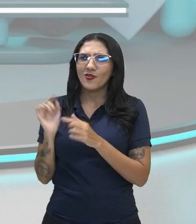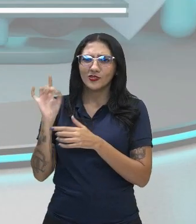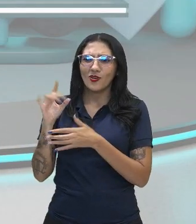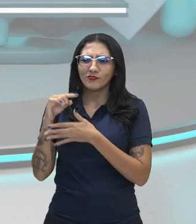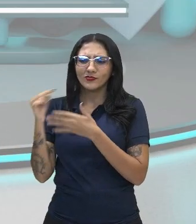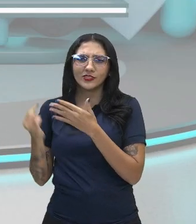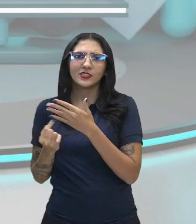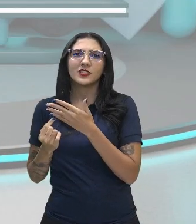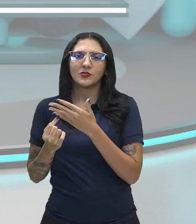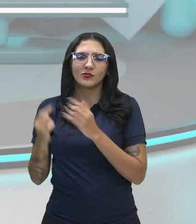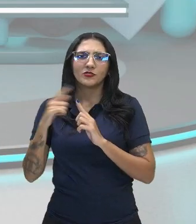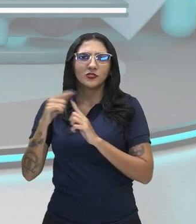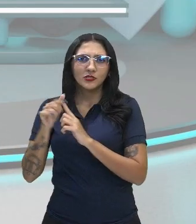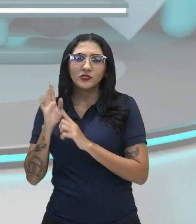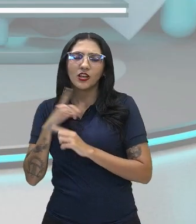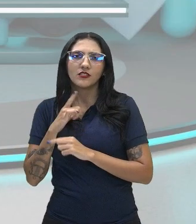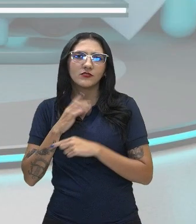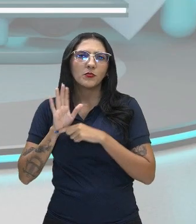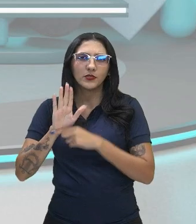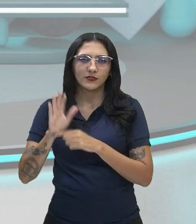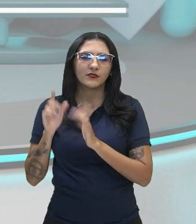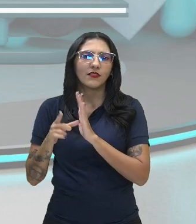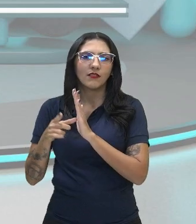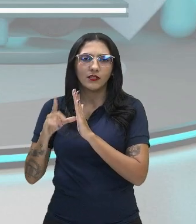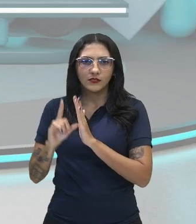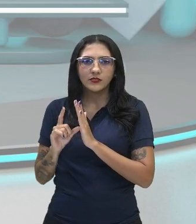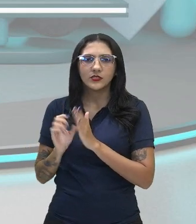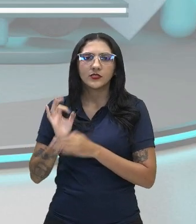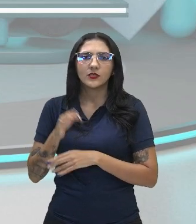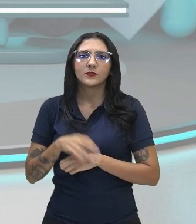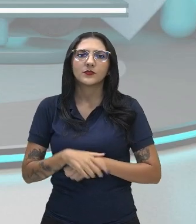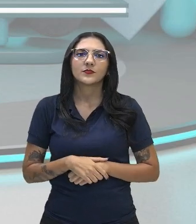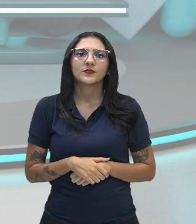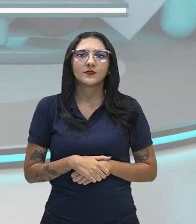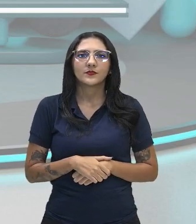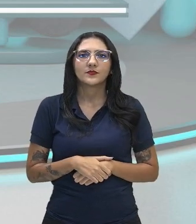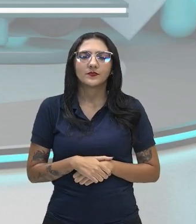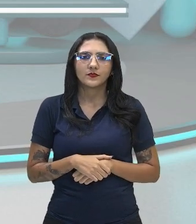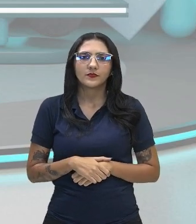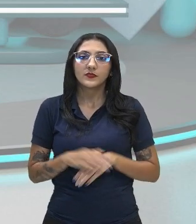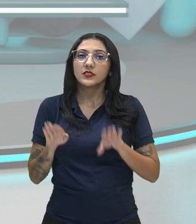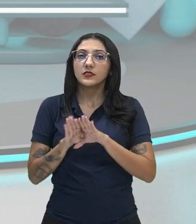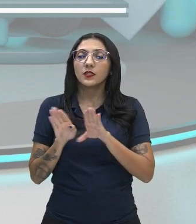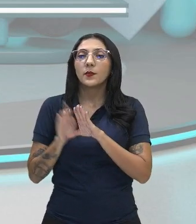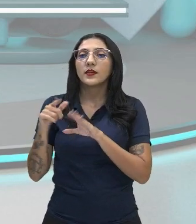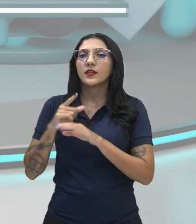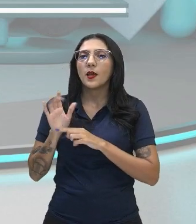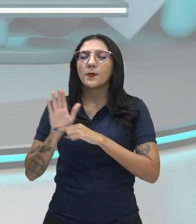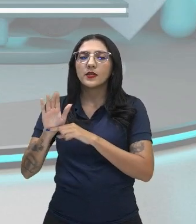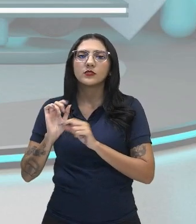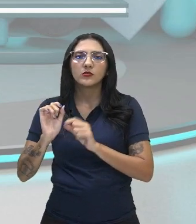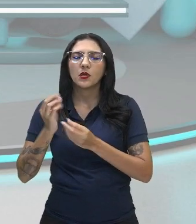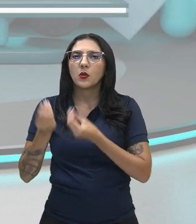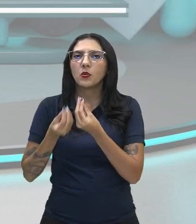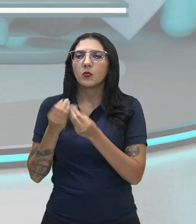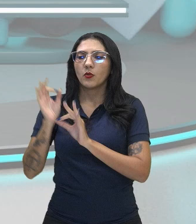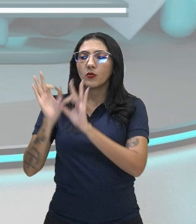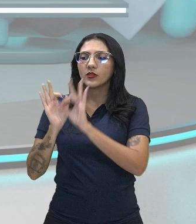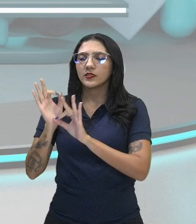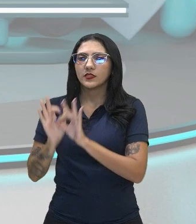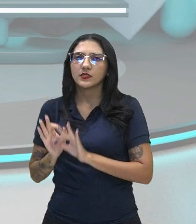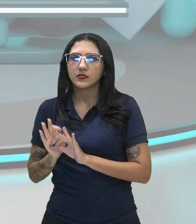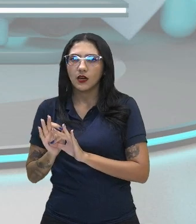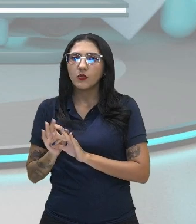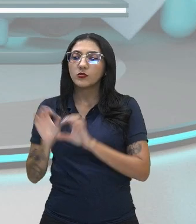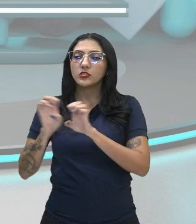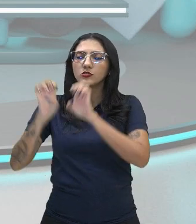os 5 tipos que já mencionamos para você, e se configura na estrutura, na organização que